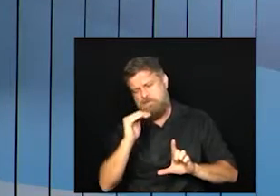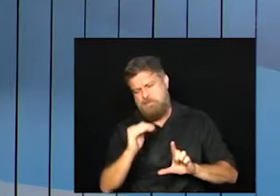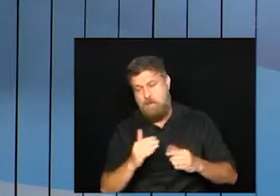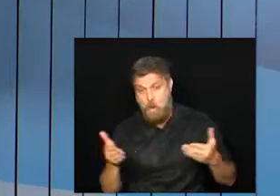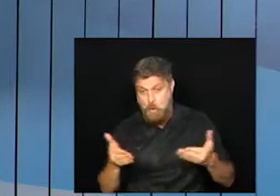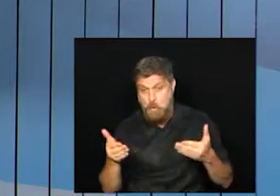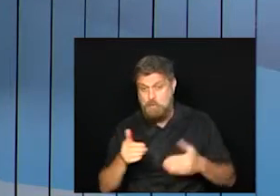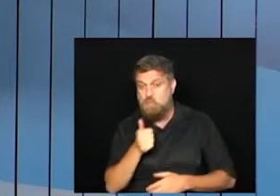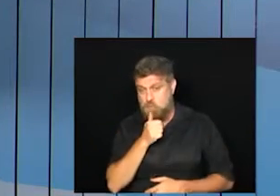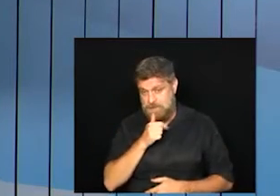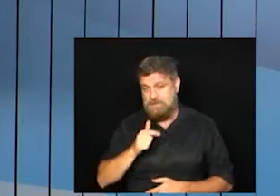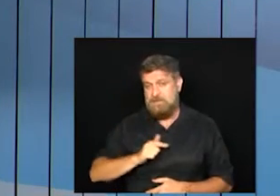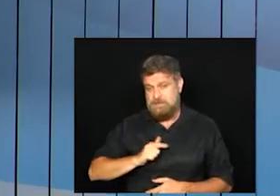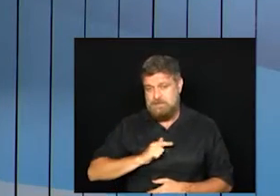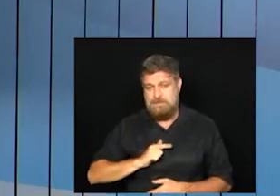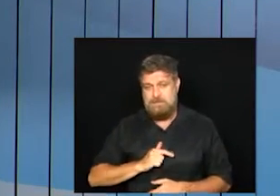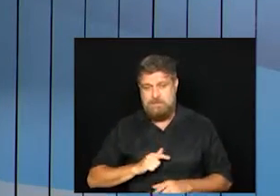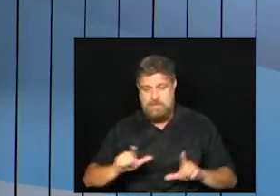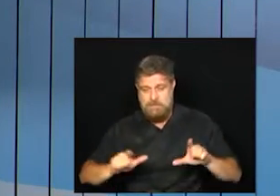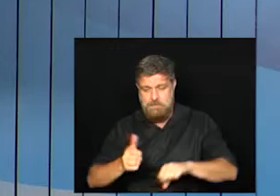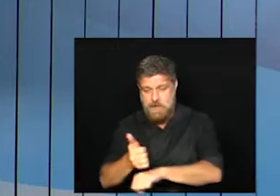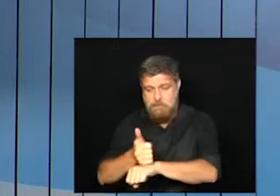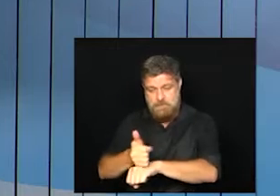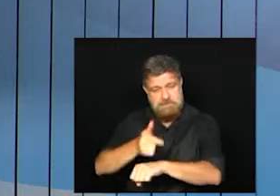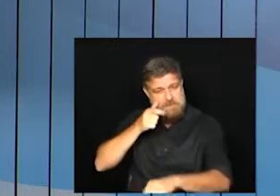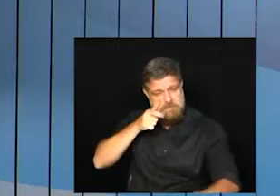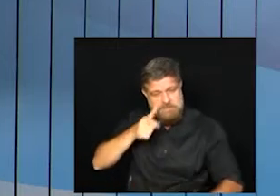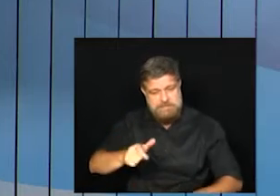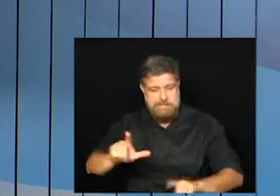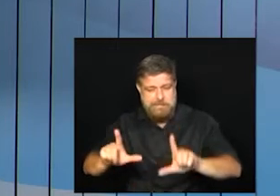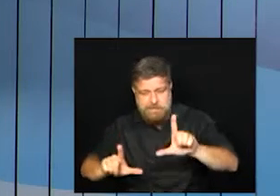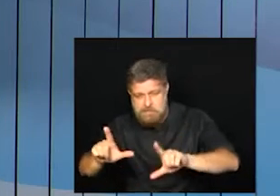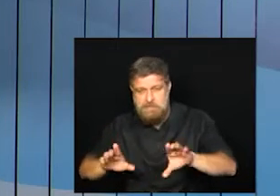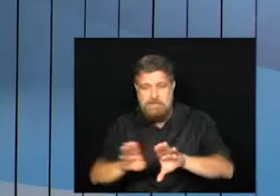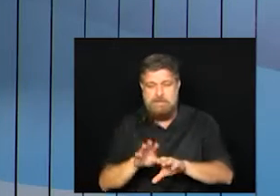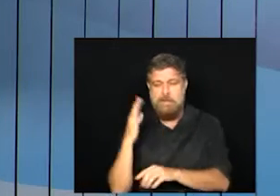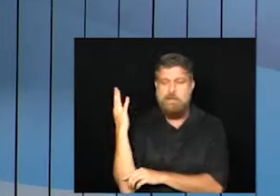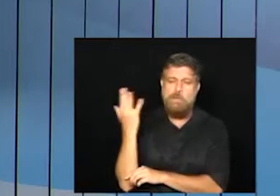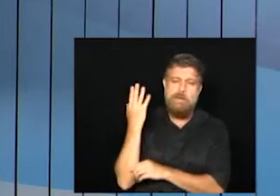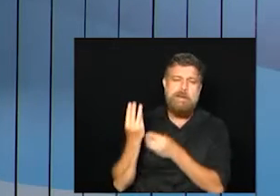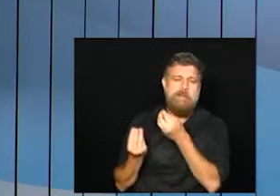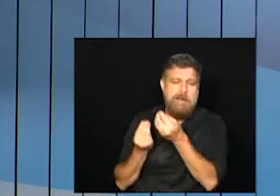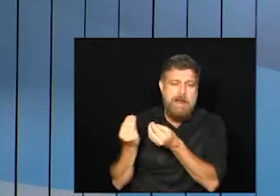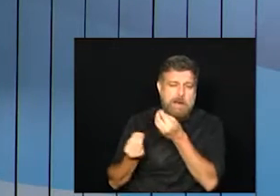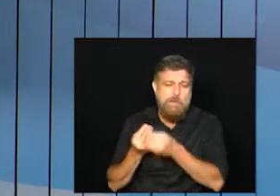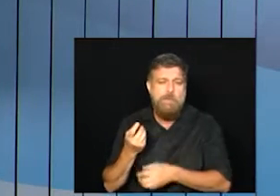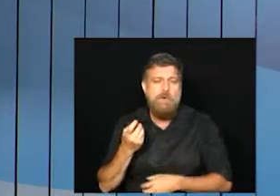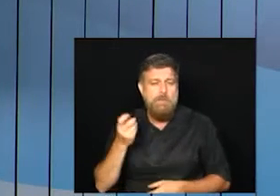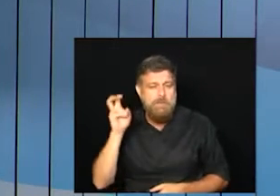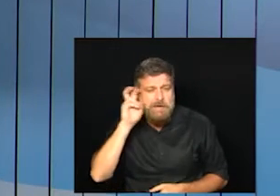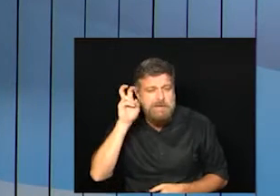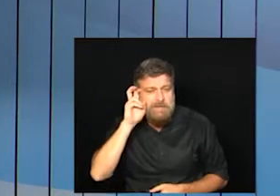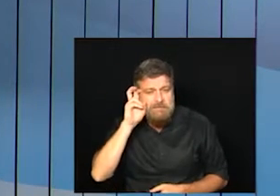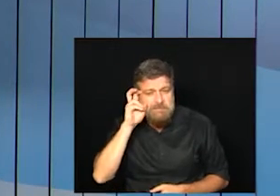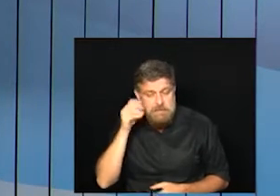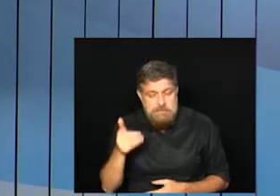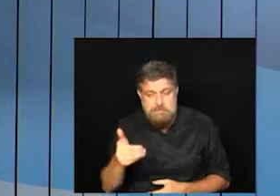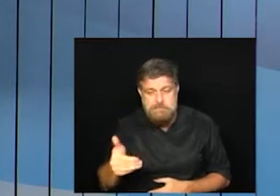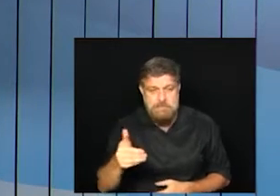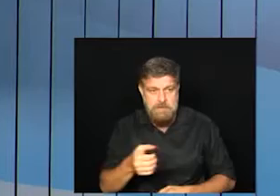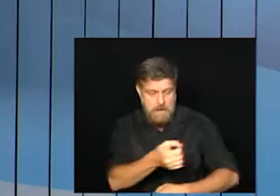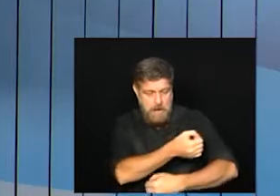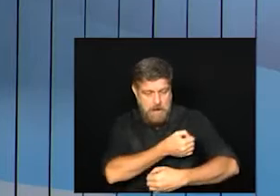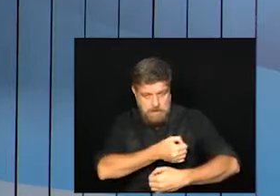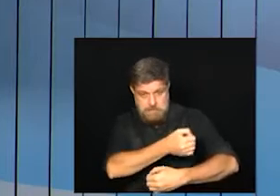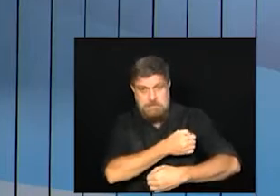dia de hoje ainda. Tem o nosso quadro Se Liga na Profissão, tem previsão do tempo para esta quinta-feira, tem